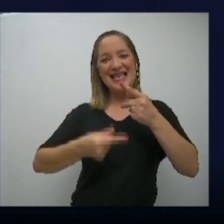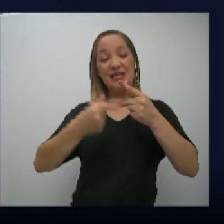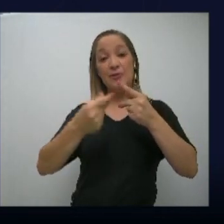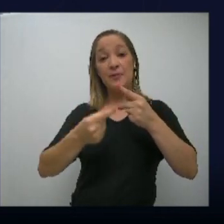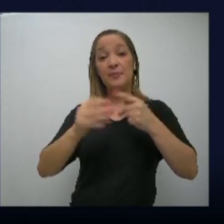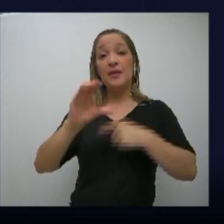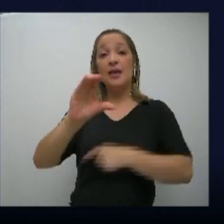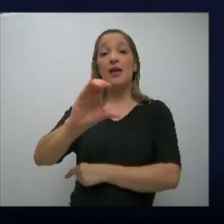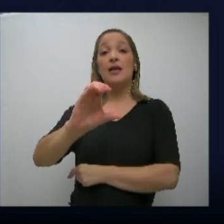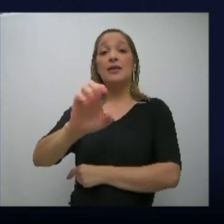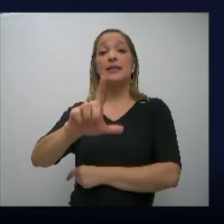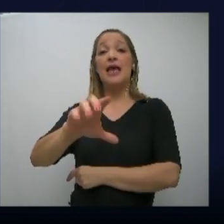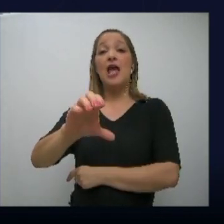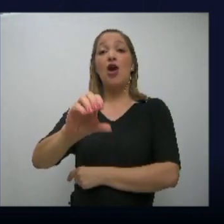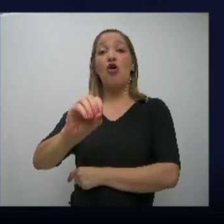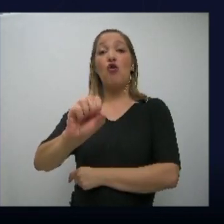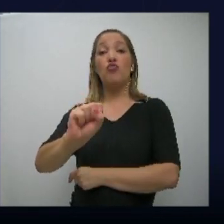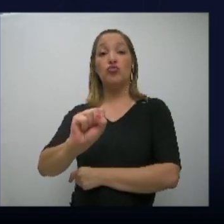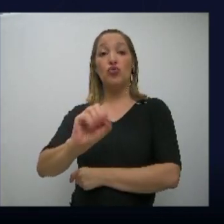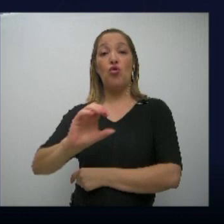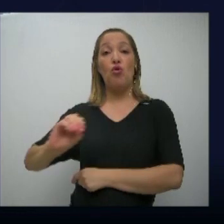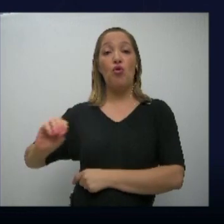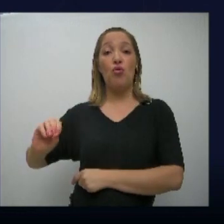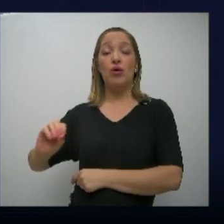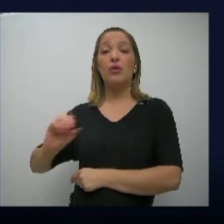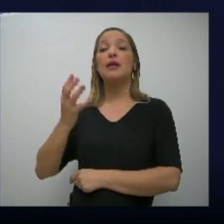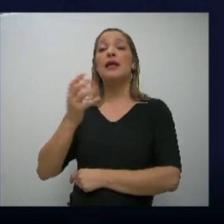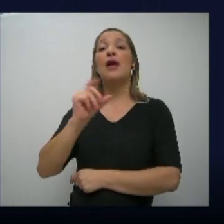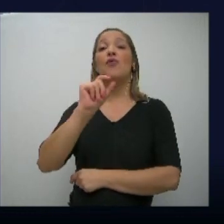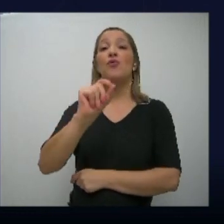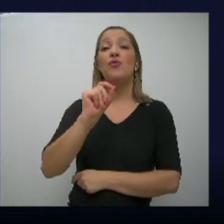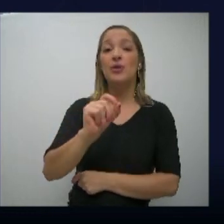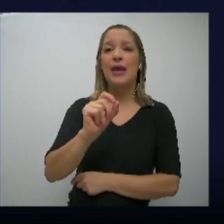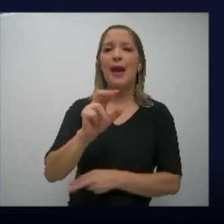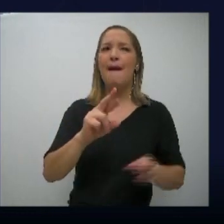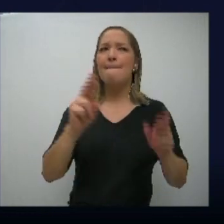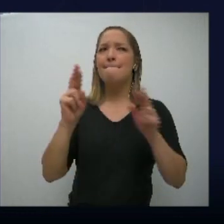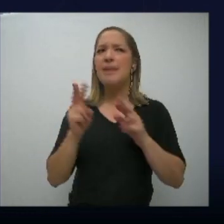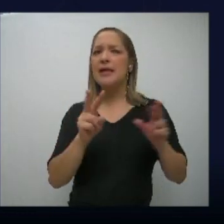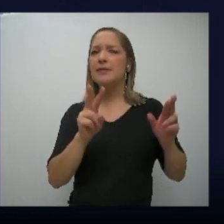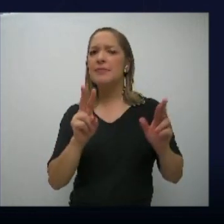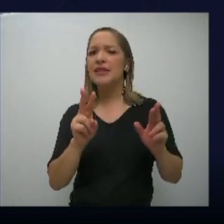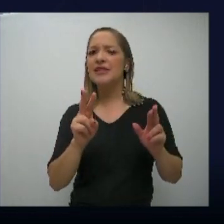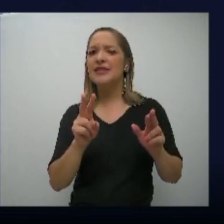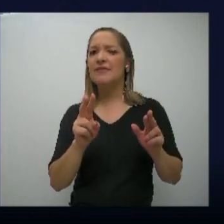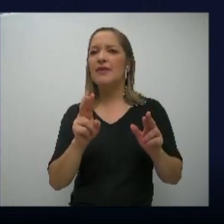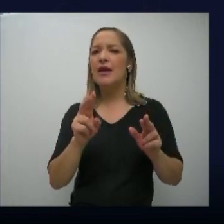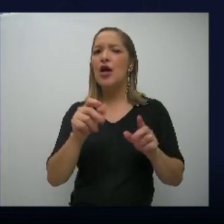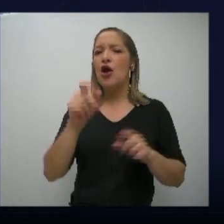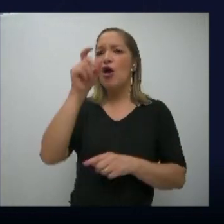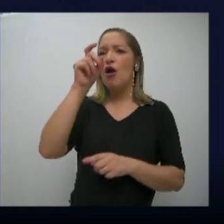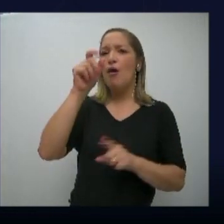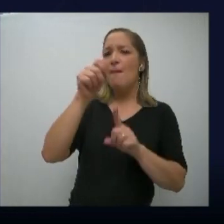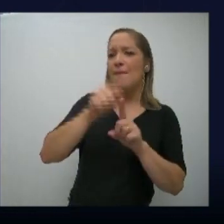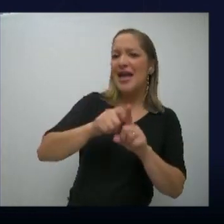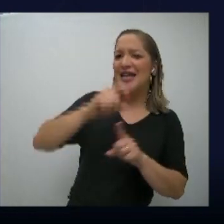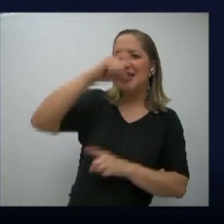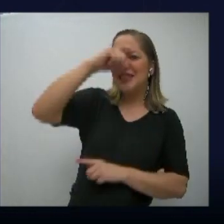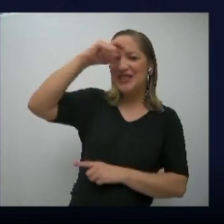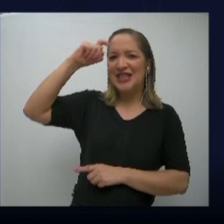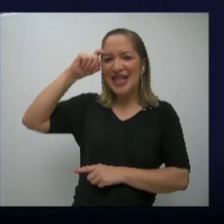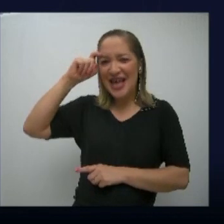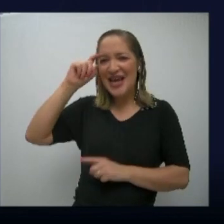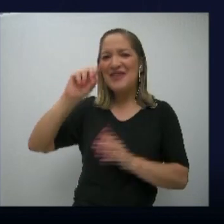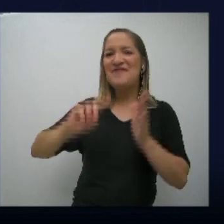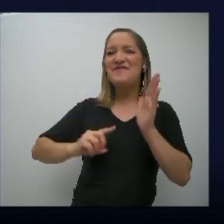Celso Orlando Já que é uma coisa mais pragmática que o Guilherme Qual a perspectiva para janeiro e fevereiro e já quero sua visão o que vai acontecer aí